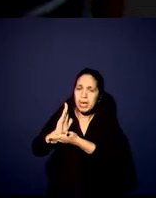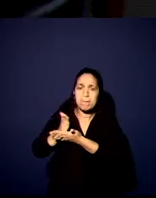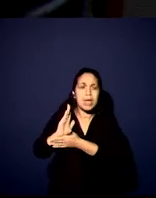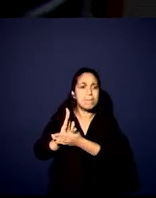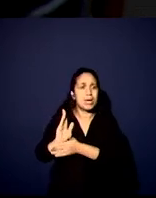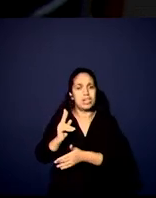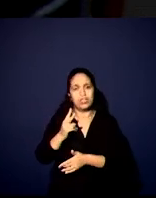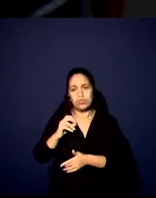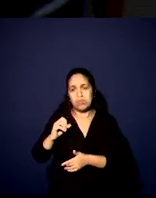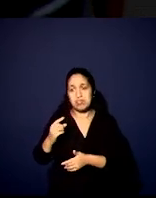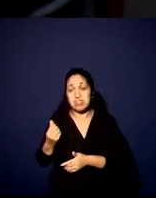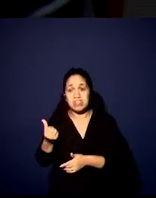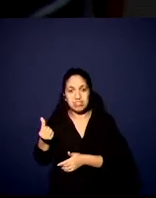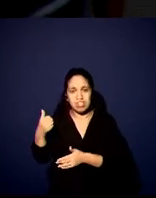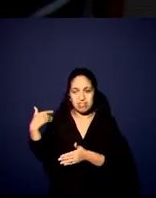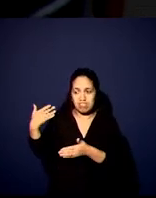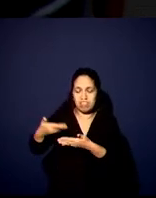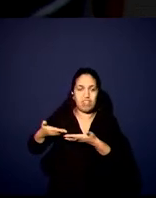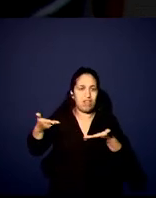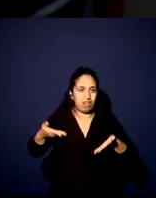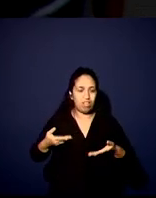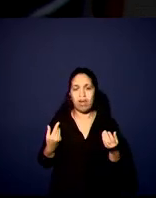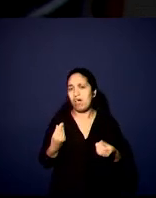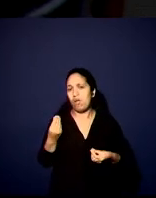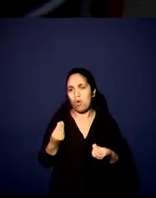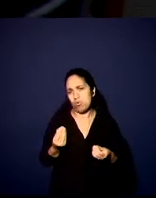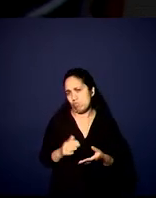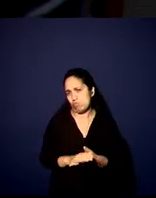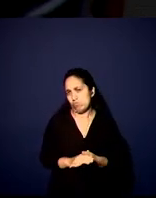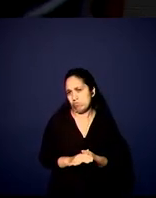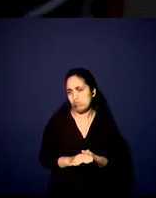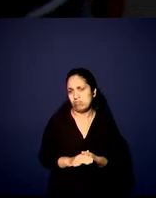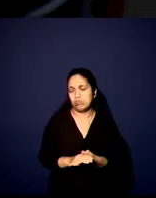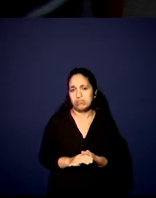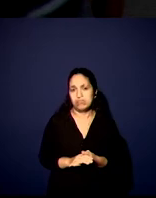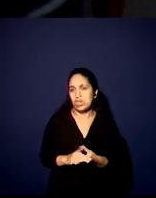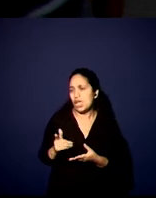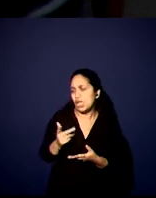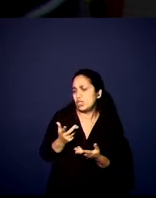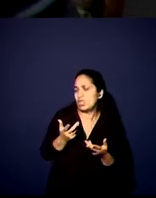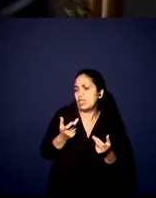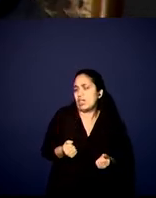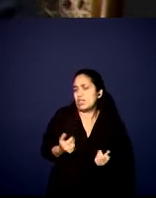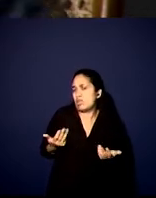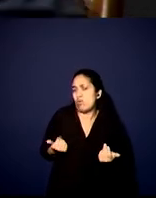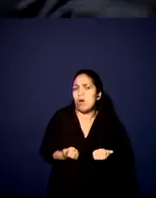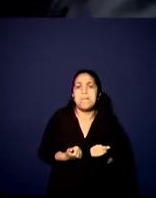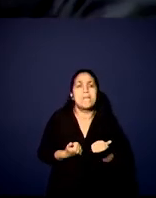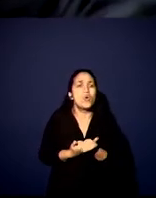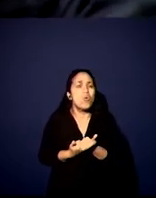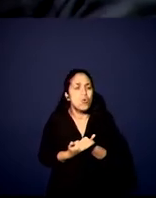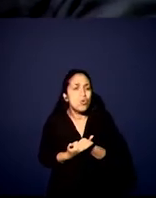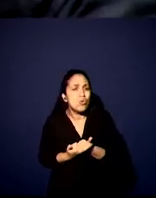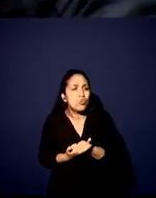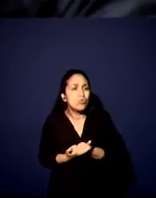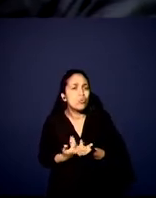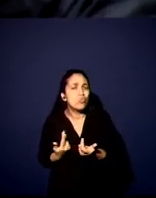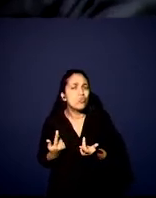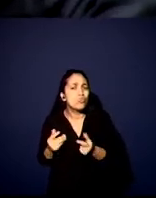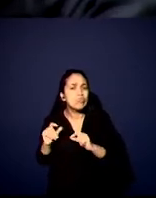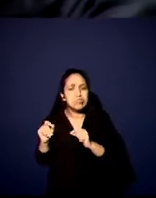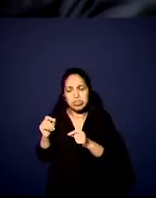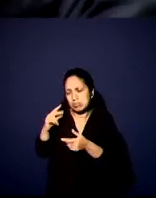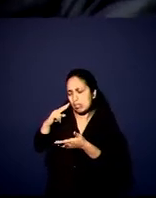como se houver esse movimento e qual é aderência e apoio que eventualmente uma revisão